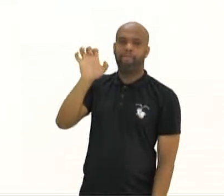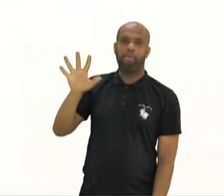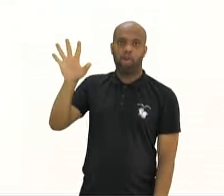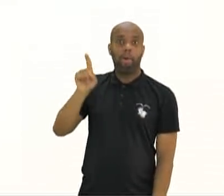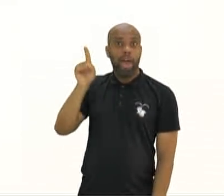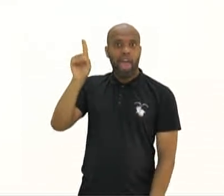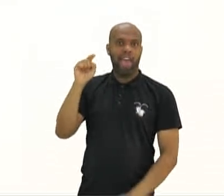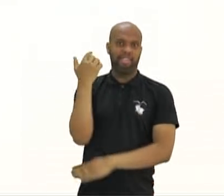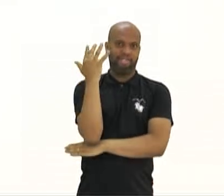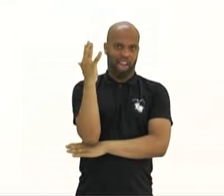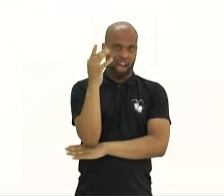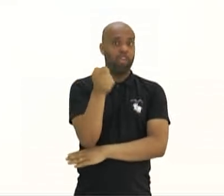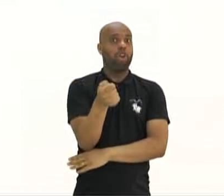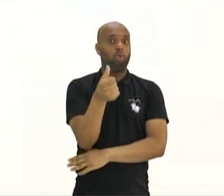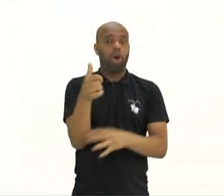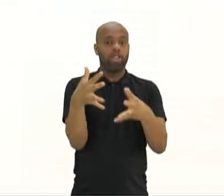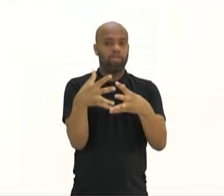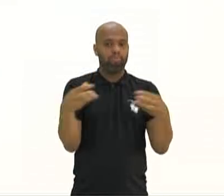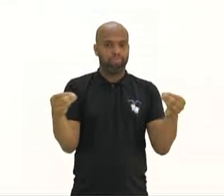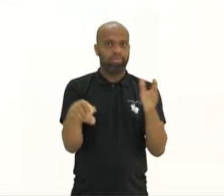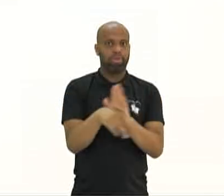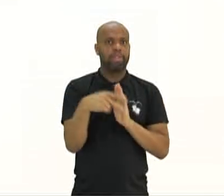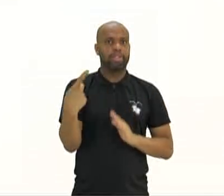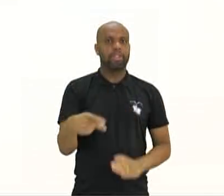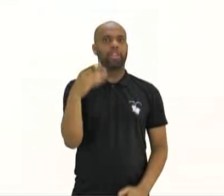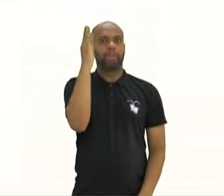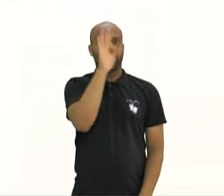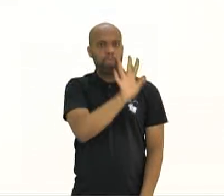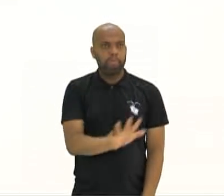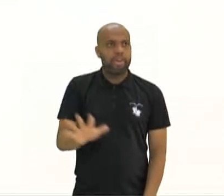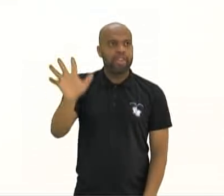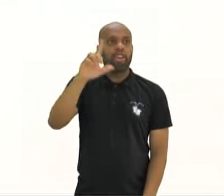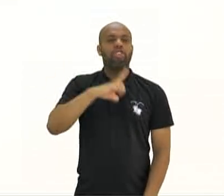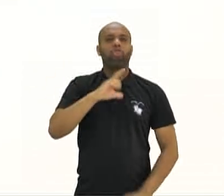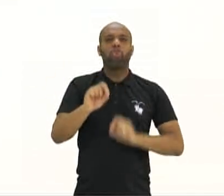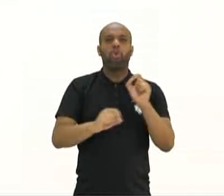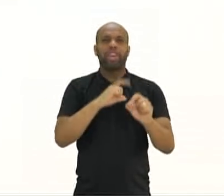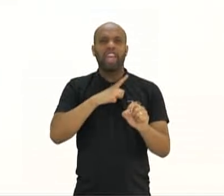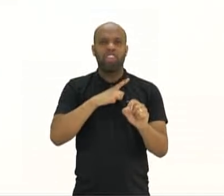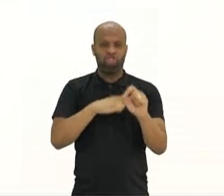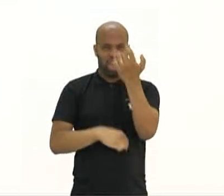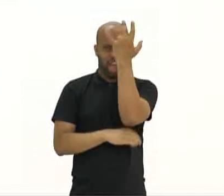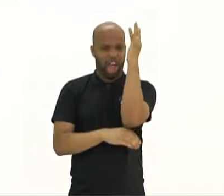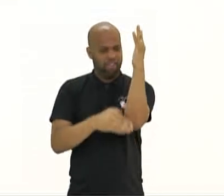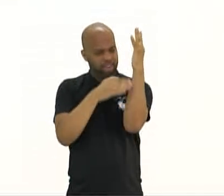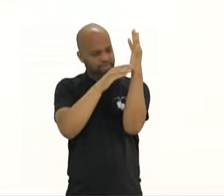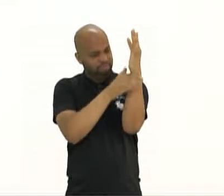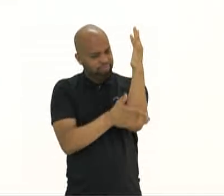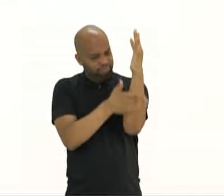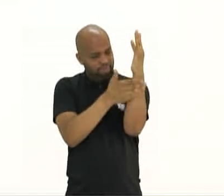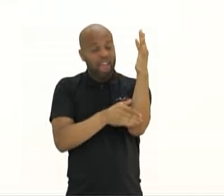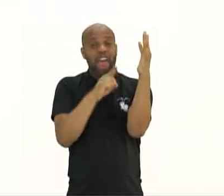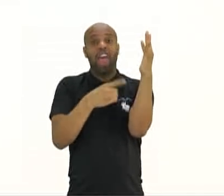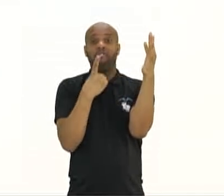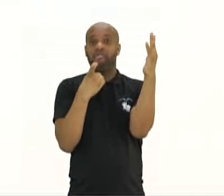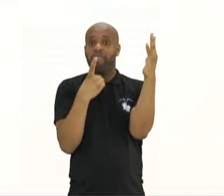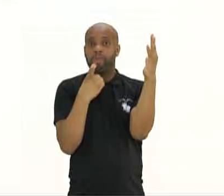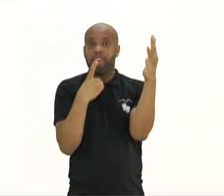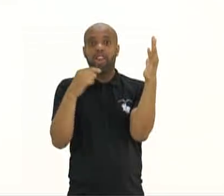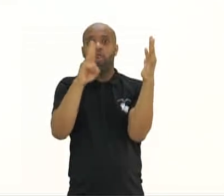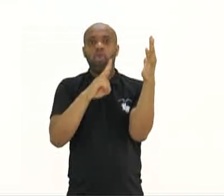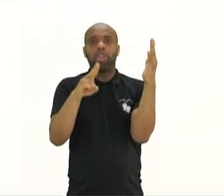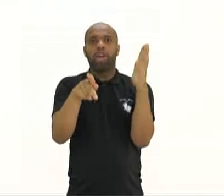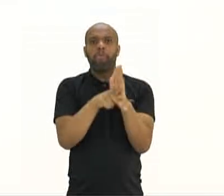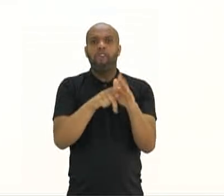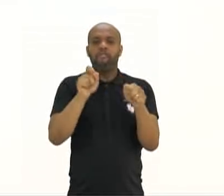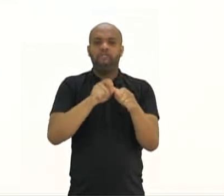em extinção no território brasileiro, ela tinha uma casca avermelhada, que era usada para extrair um corante vermelho, que era muito usado